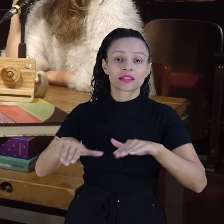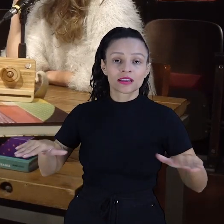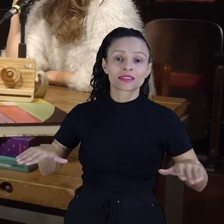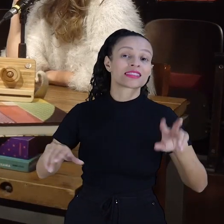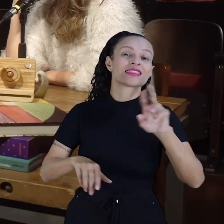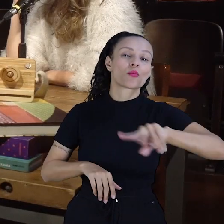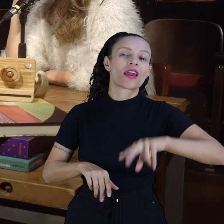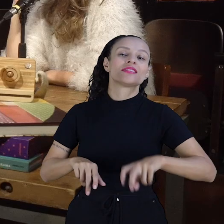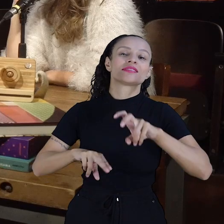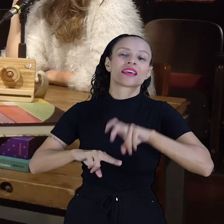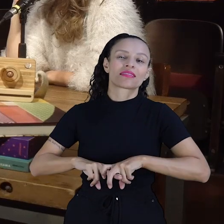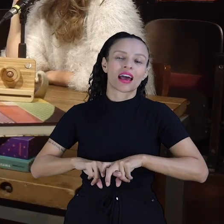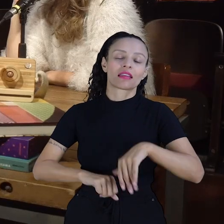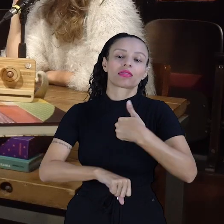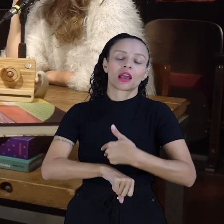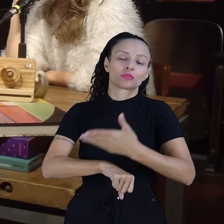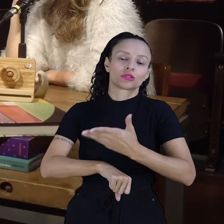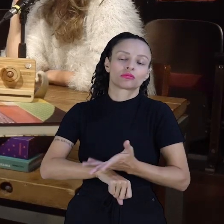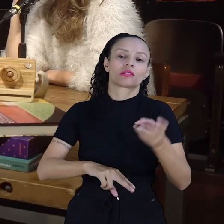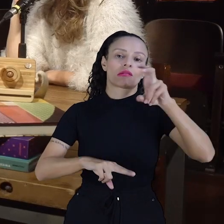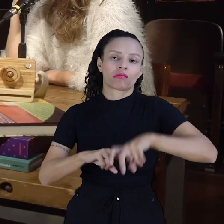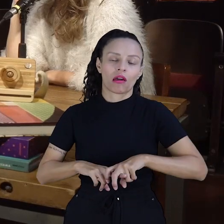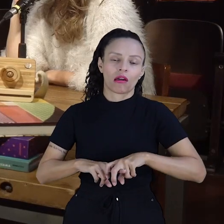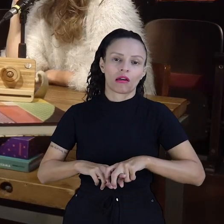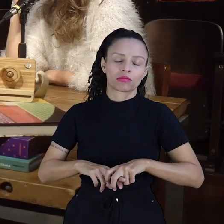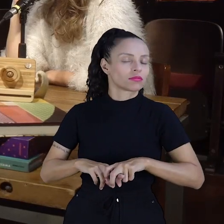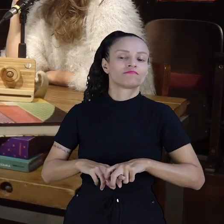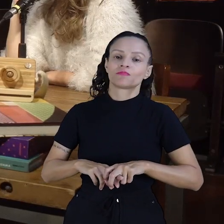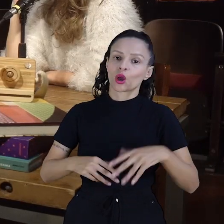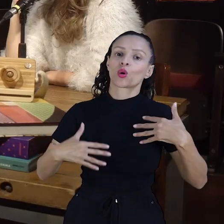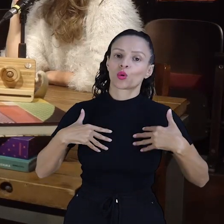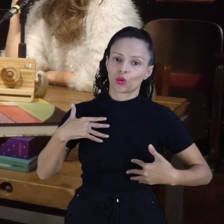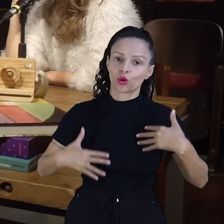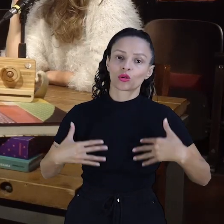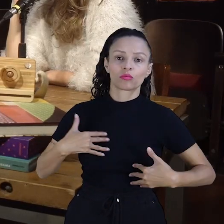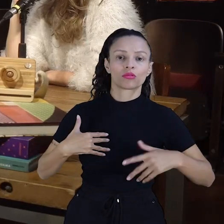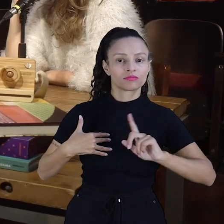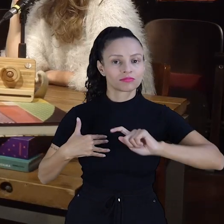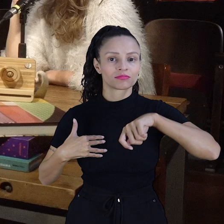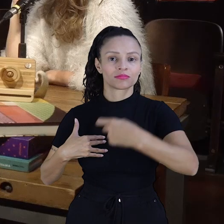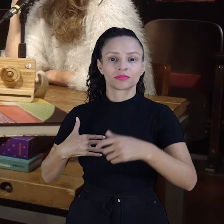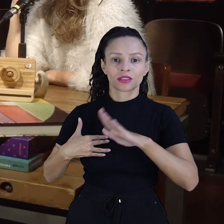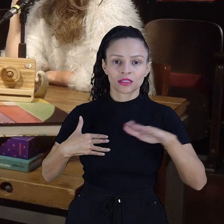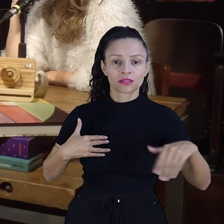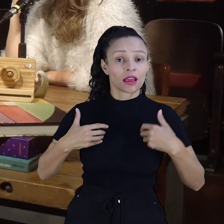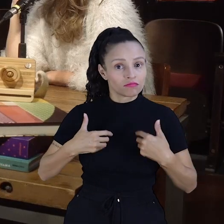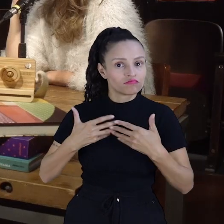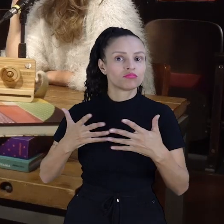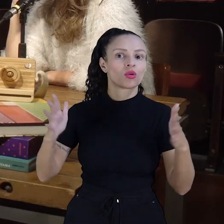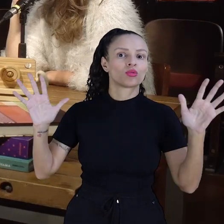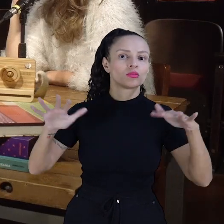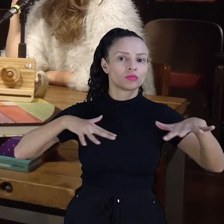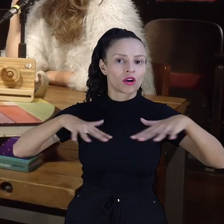crianças não ficarem sentadas o tempo todo. Né? Esse corpo que quer expandir, que quer